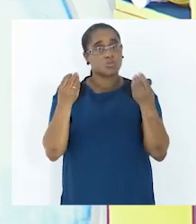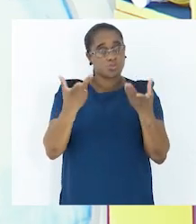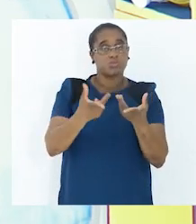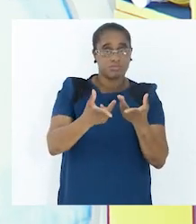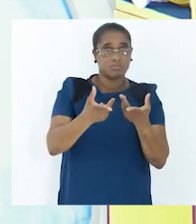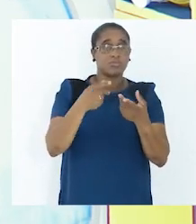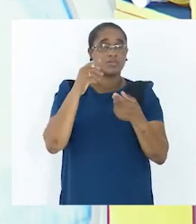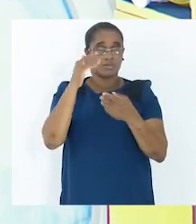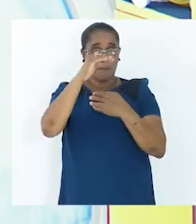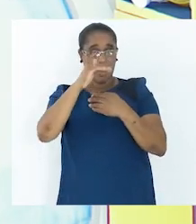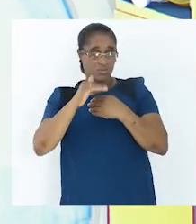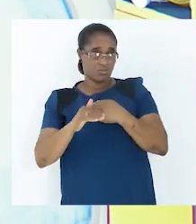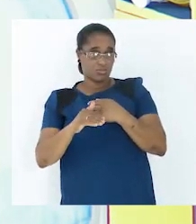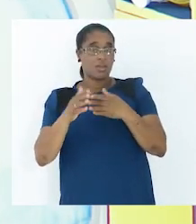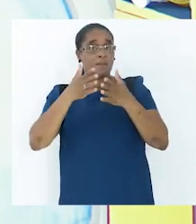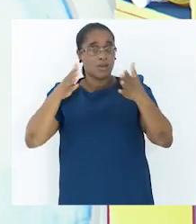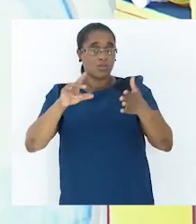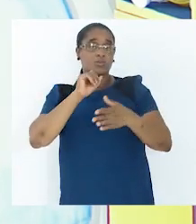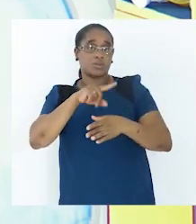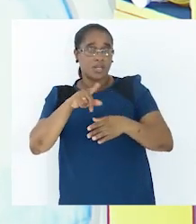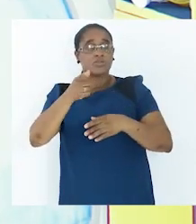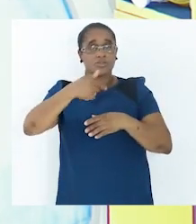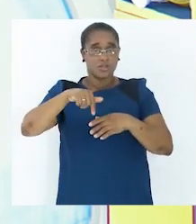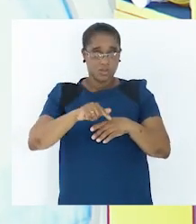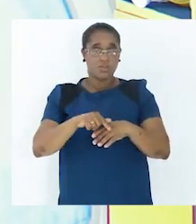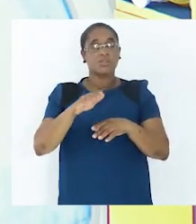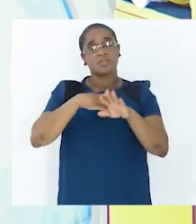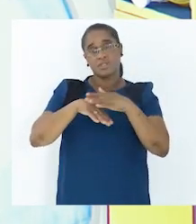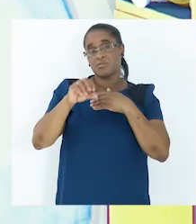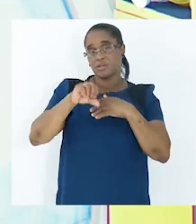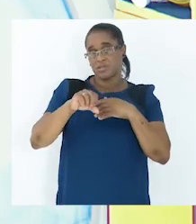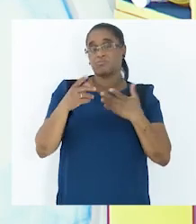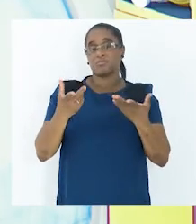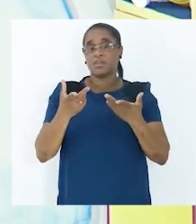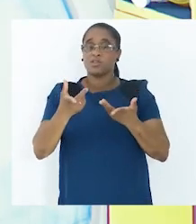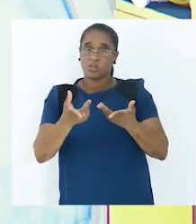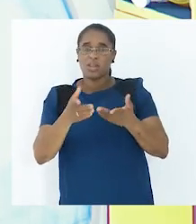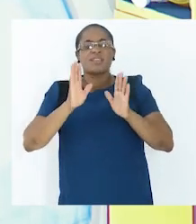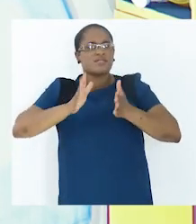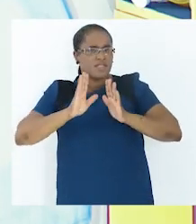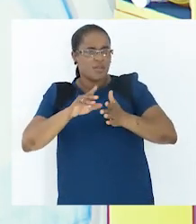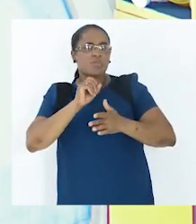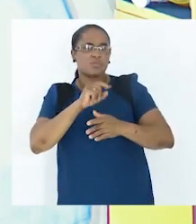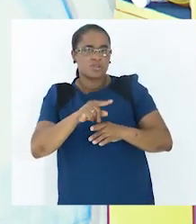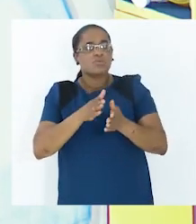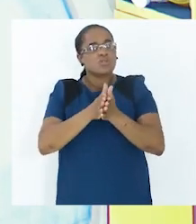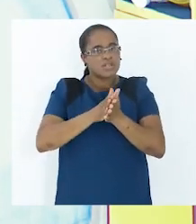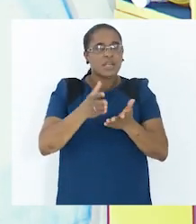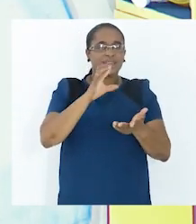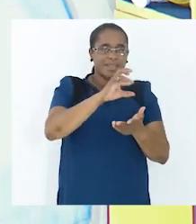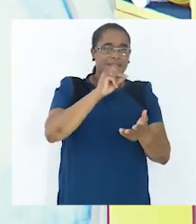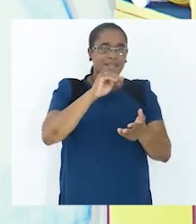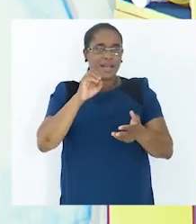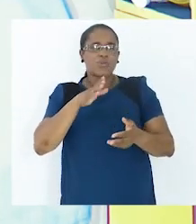é a probabilidade, maior é a probabilidade de nós errarmos nos cálculos. Por isso é que sempre que for possível utilizar